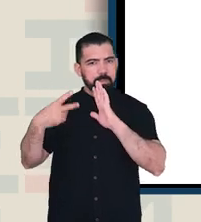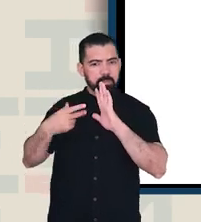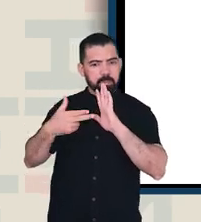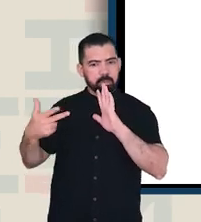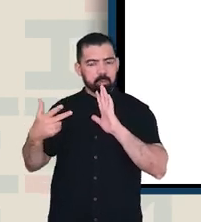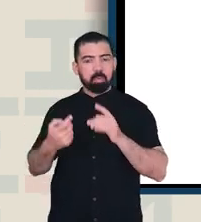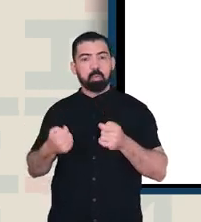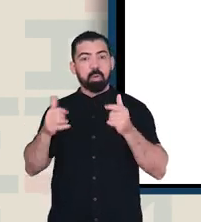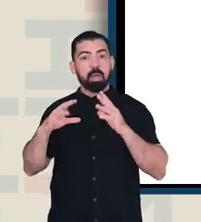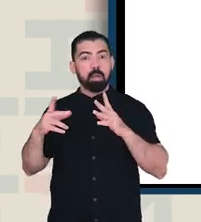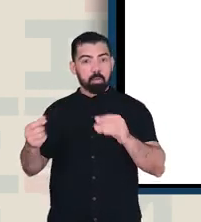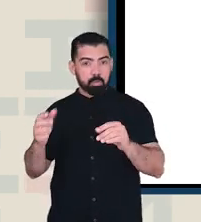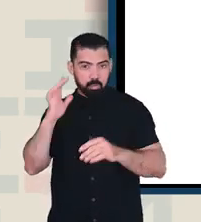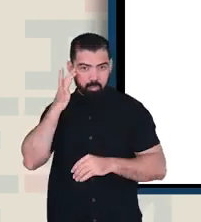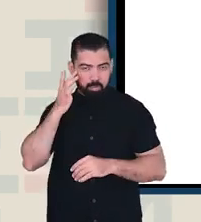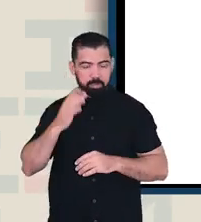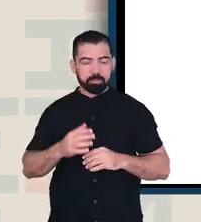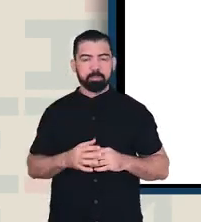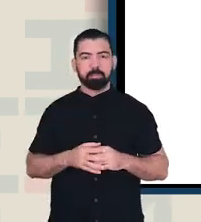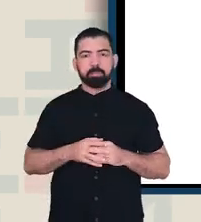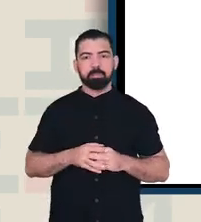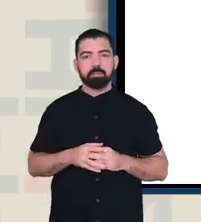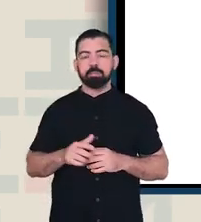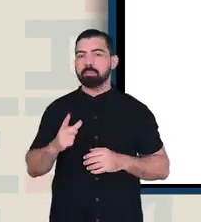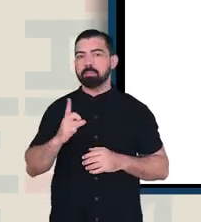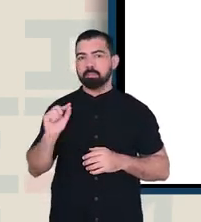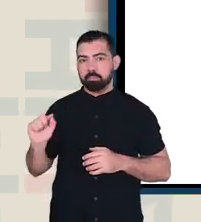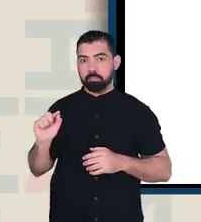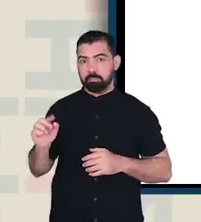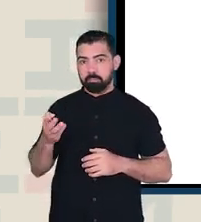quase todas, talvez, tem uma